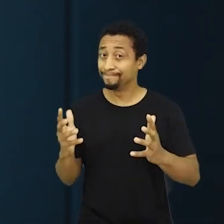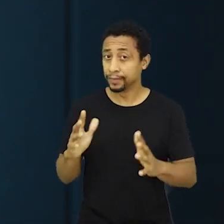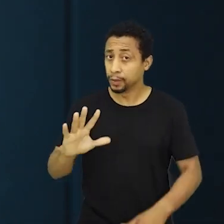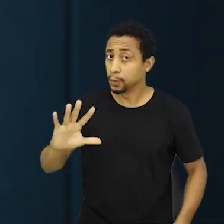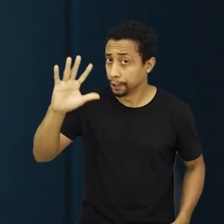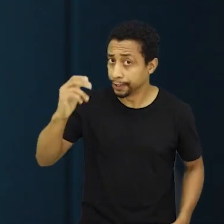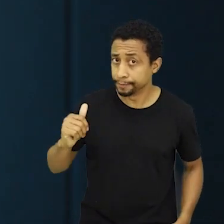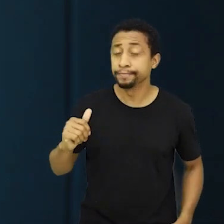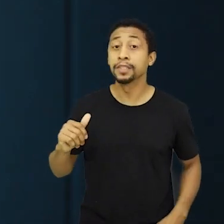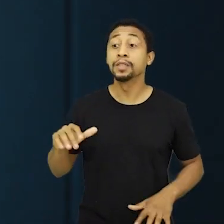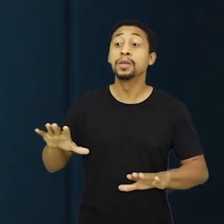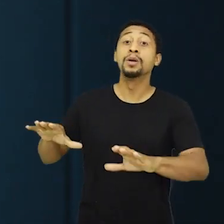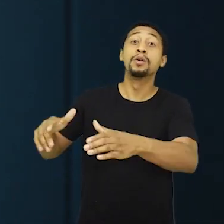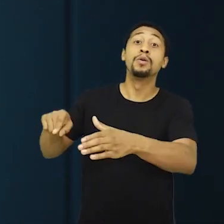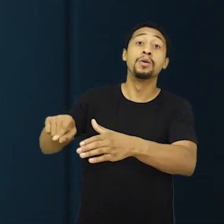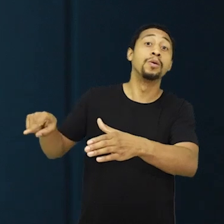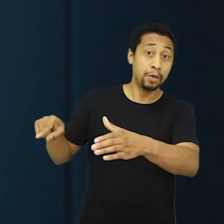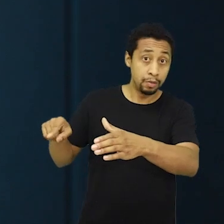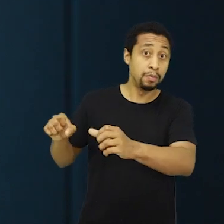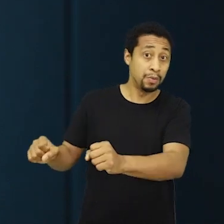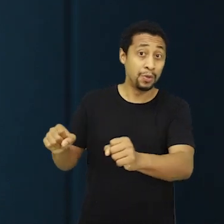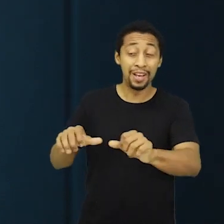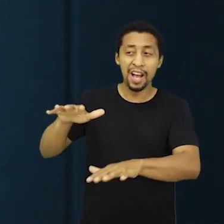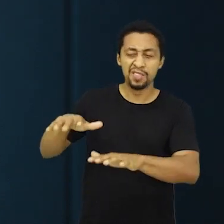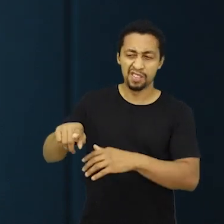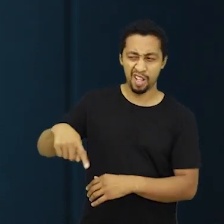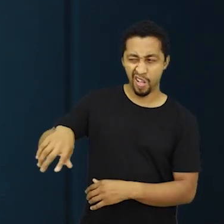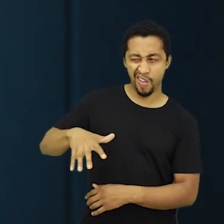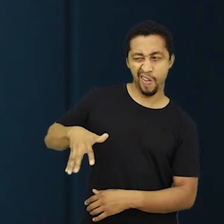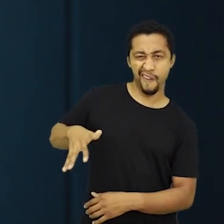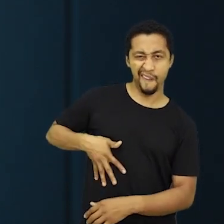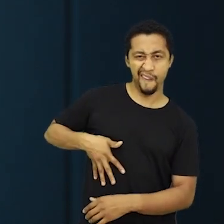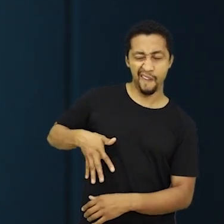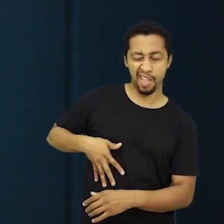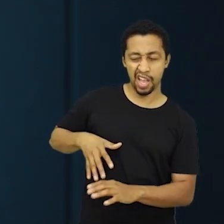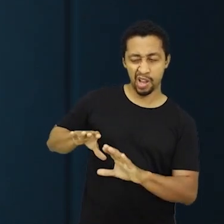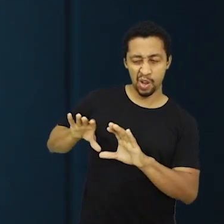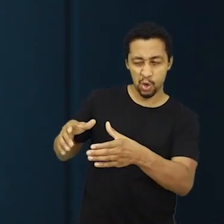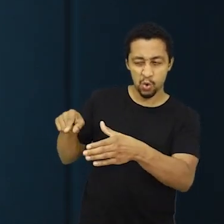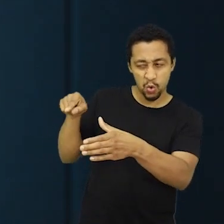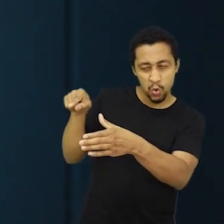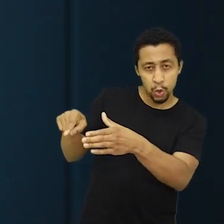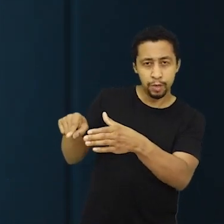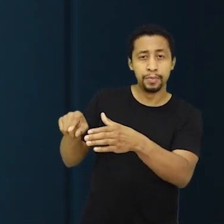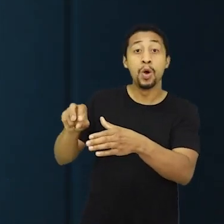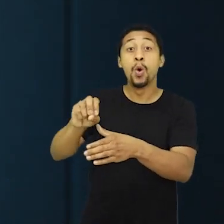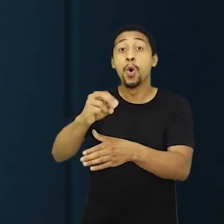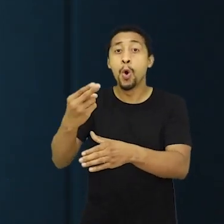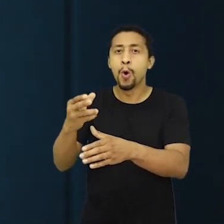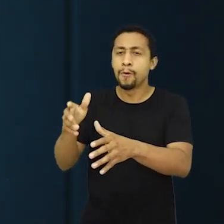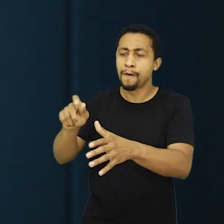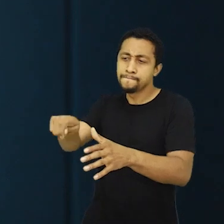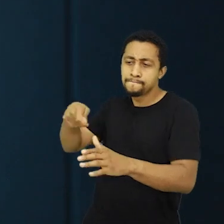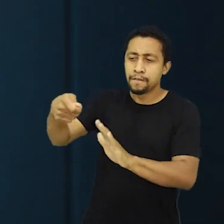esse poder, algumas pessoas olham isso para marginalizar essas comunidades, ou então para